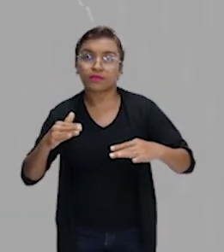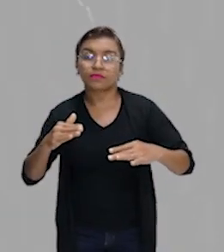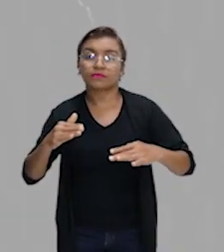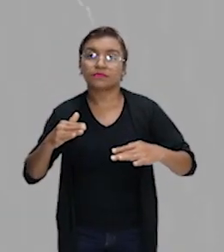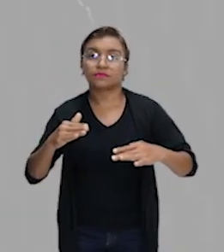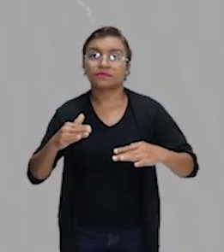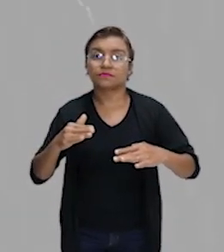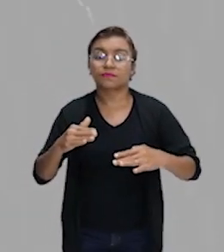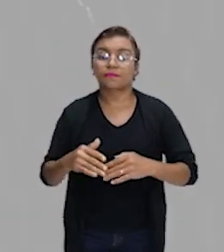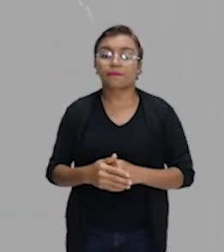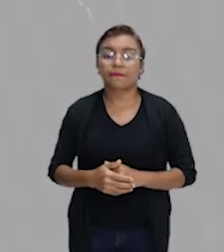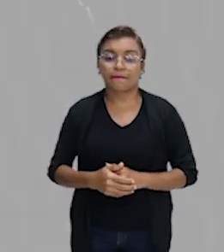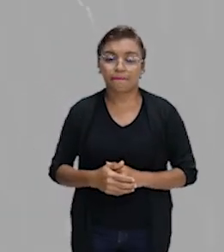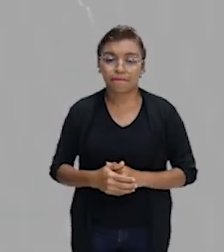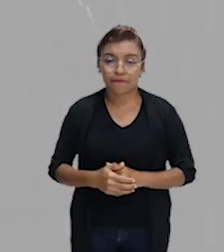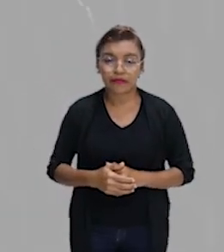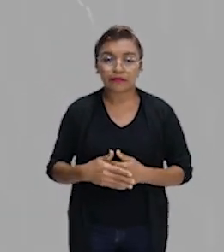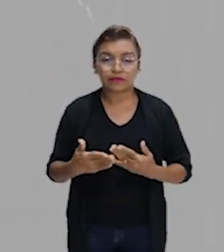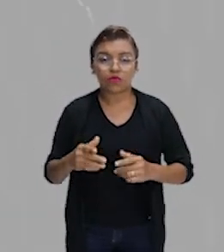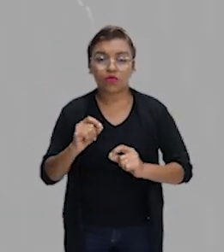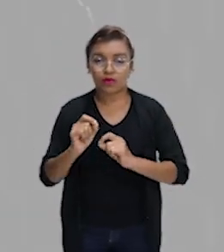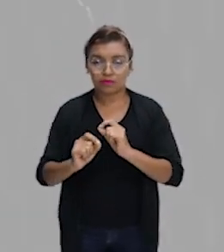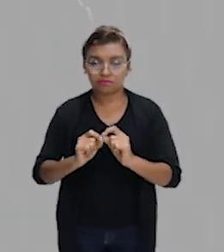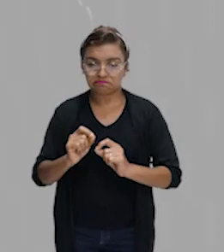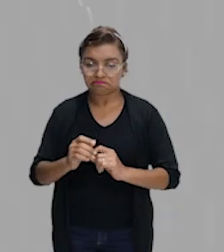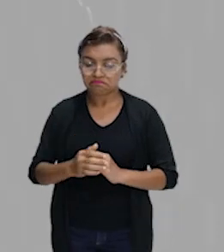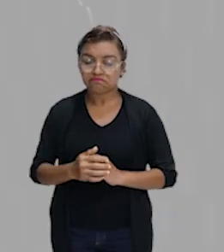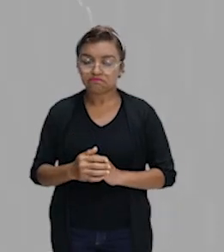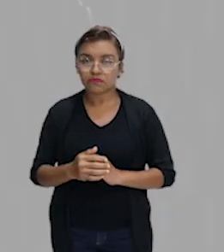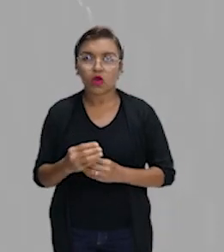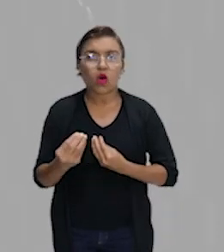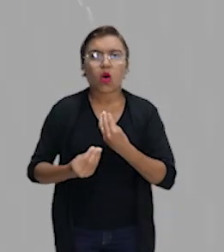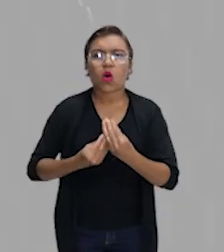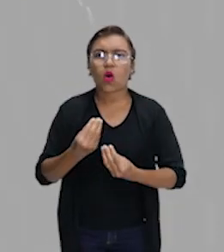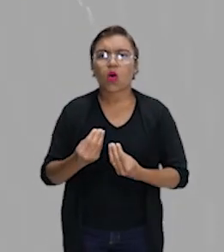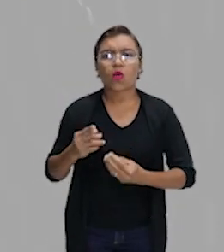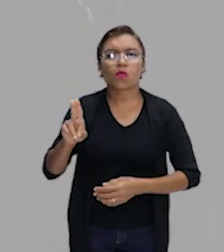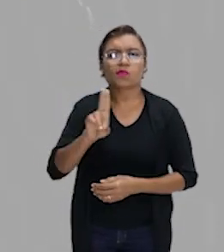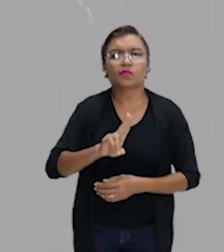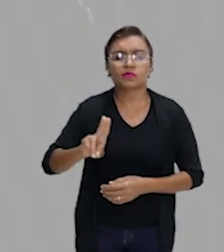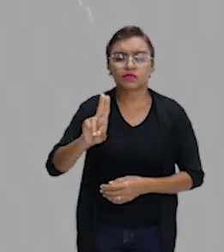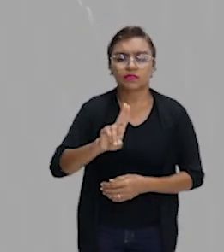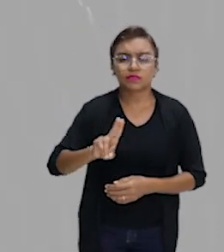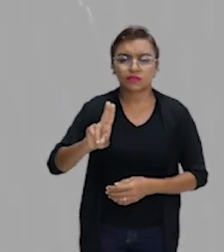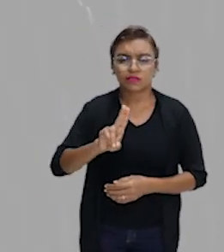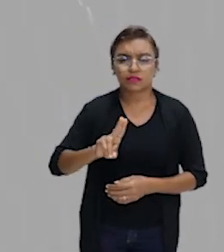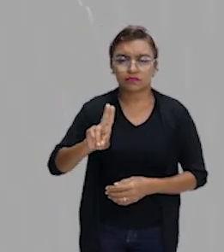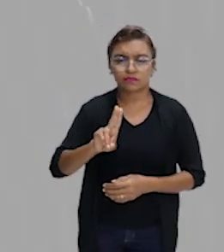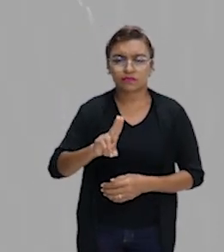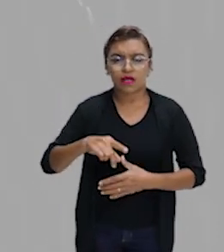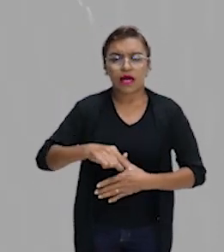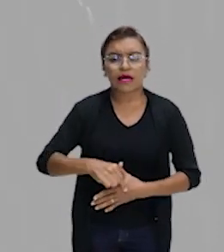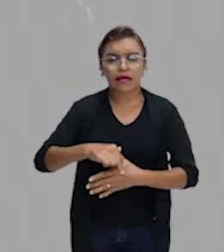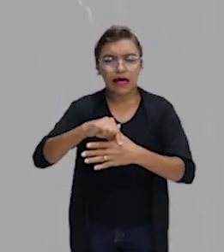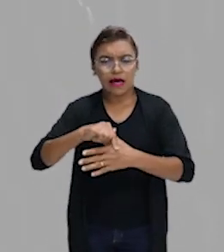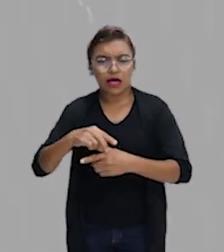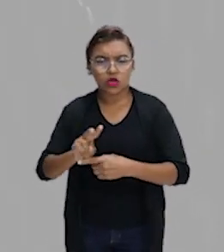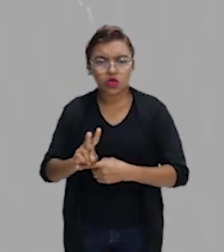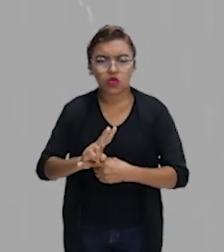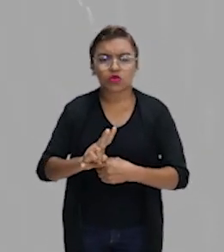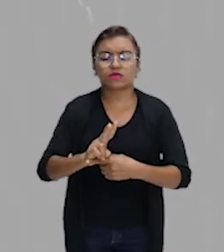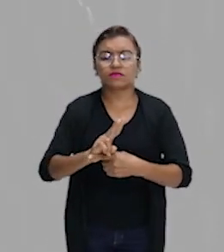Bom, para que serve o cloreto de sódio? Onde nós podemos aplicar? Conservação de carnes, a produção do